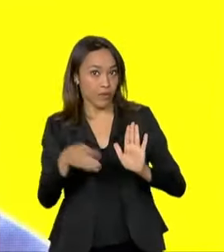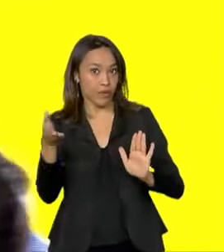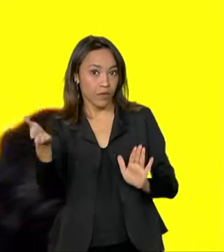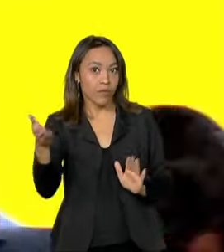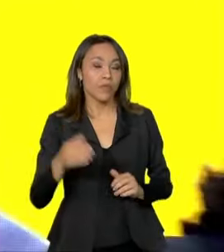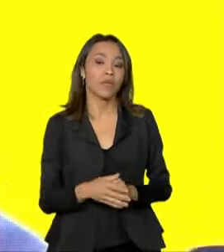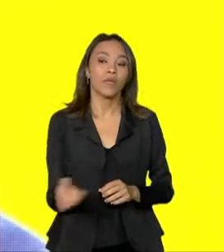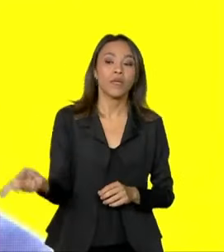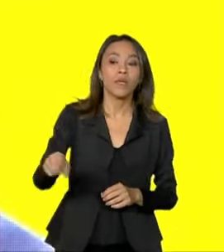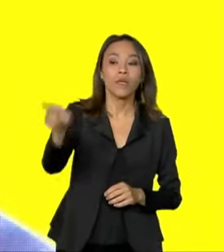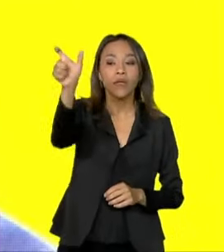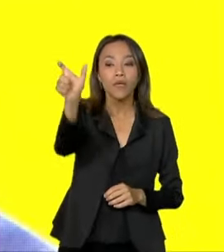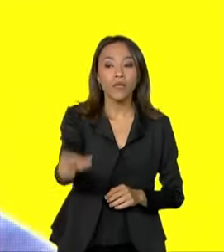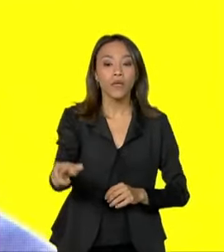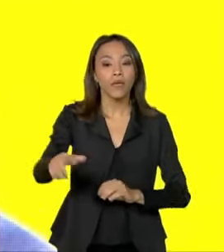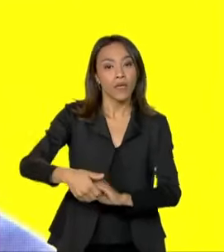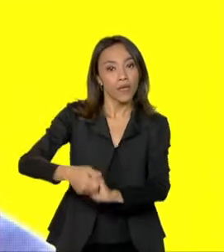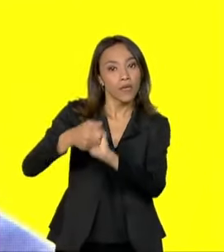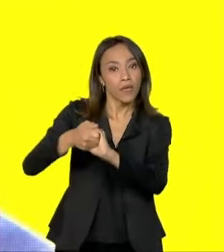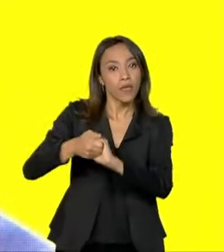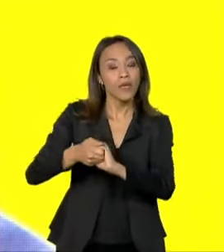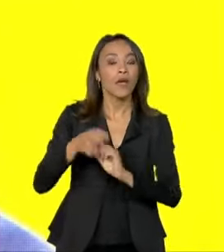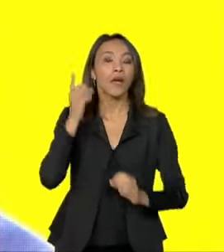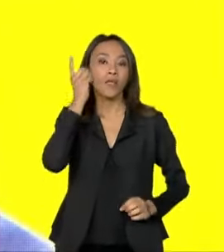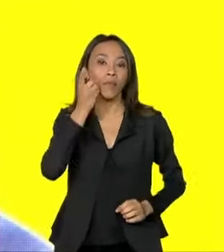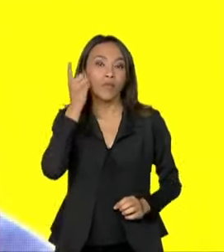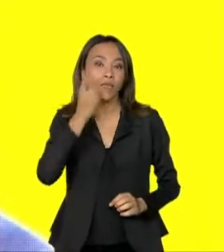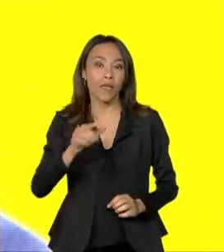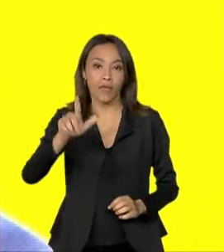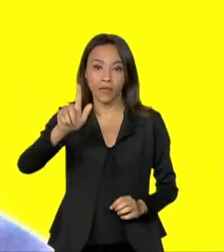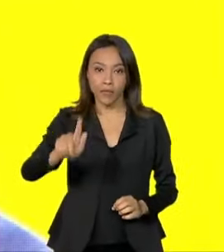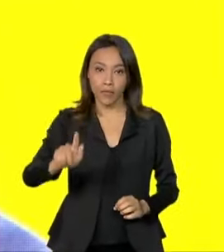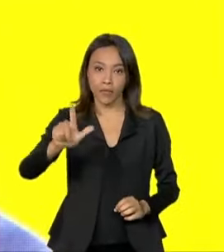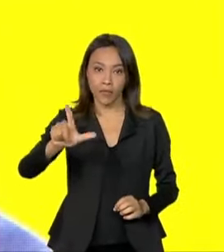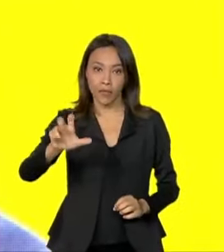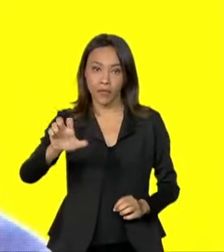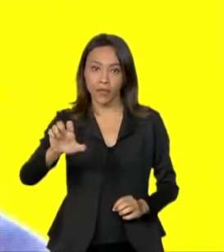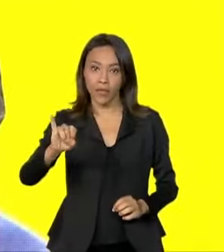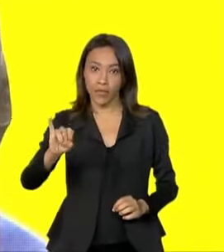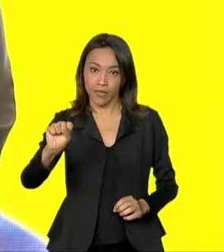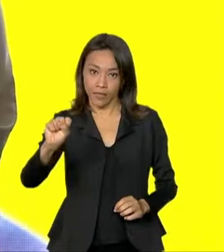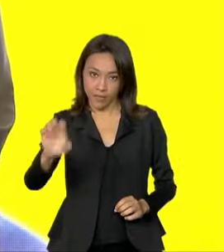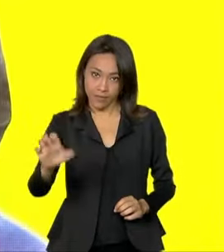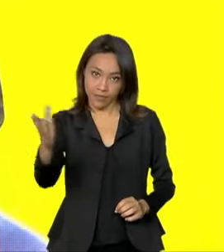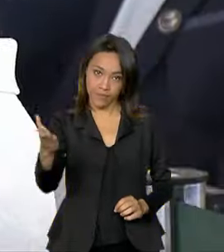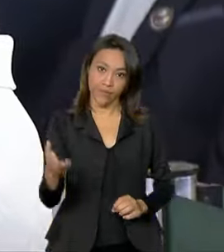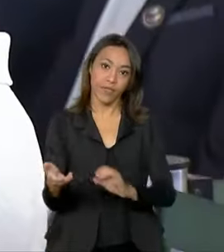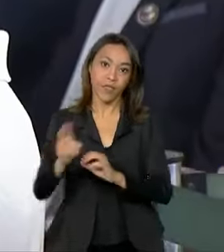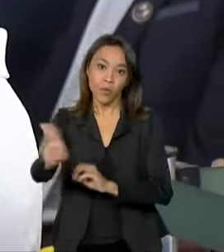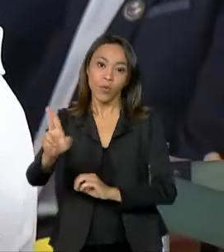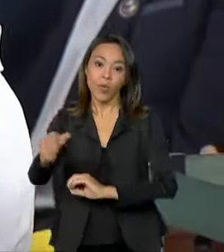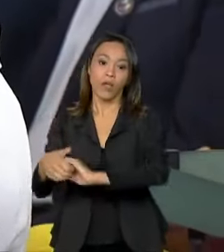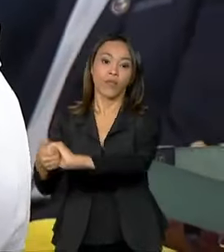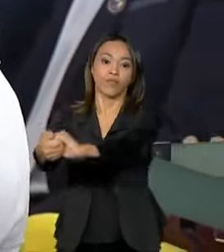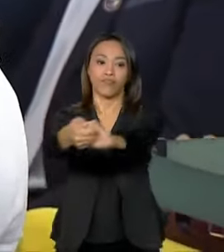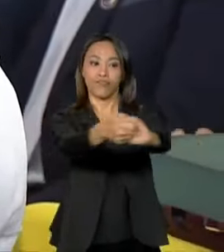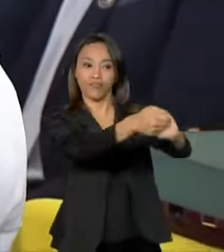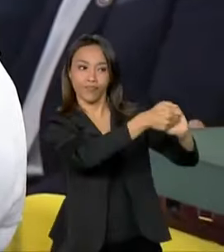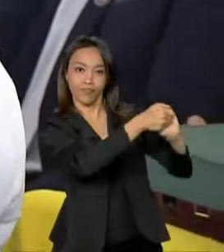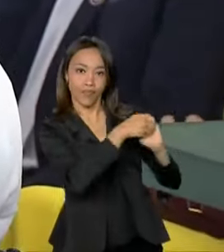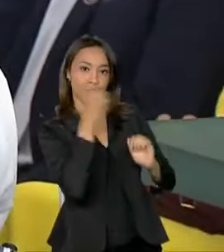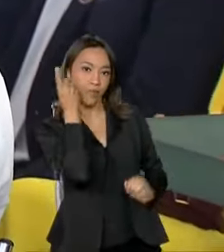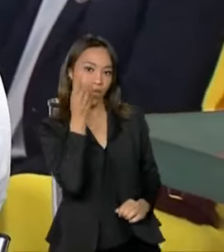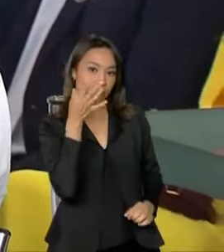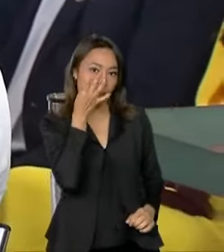a deputada Gleice, em nome dela, todos os parlamentares presentes aqui hoje. Presidente Lula, no dia da minha posse,